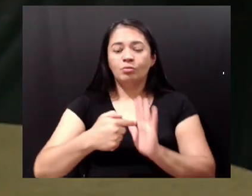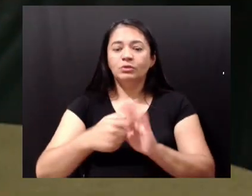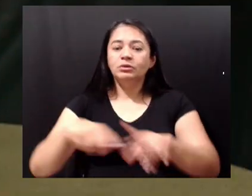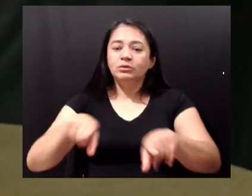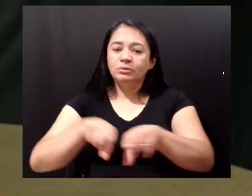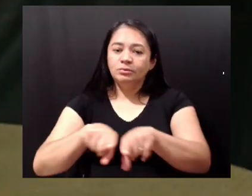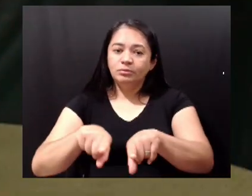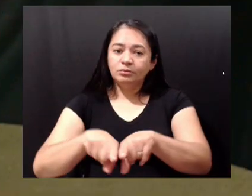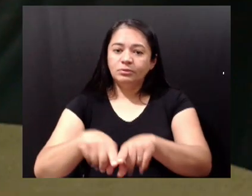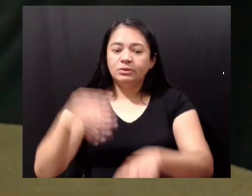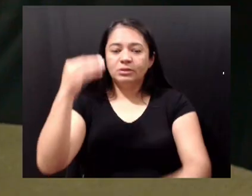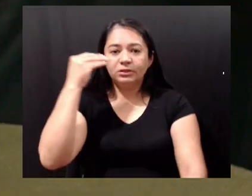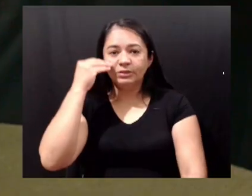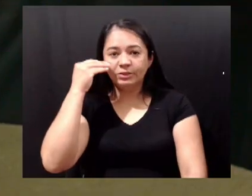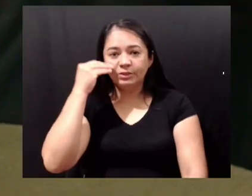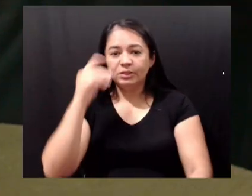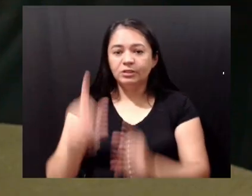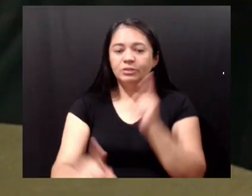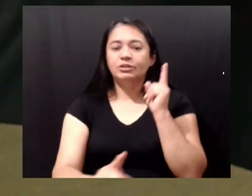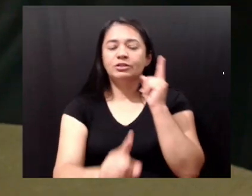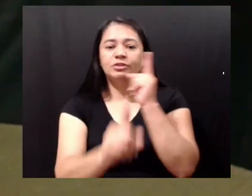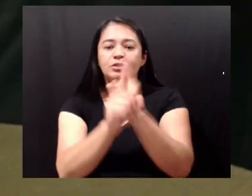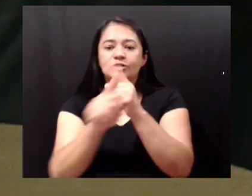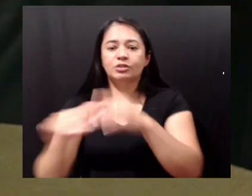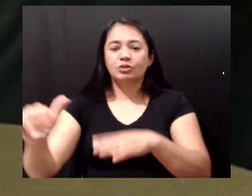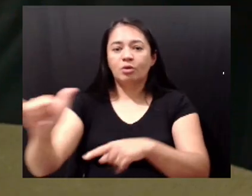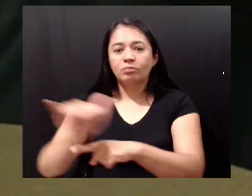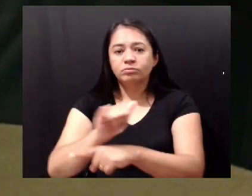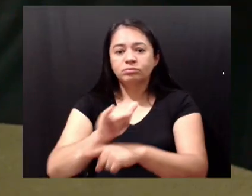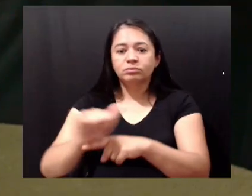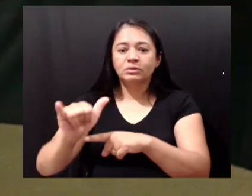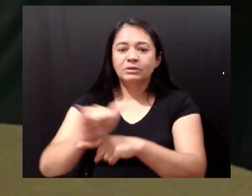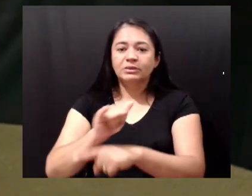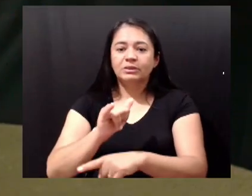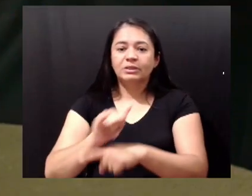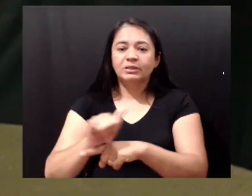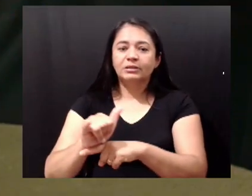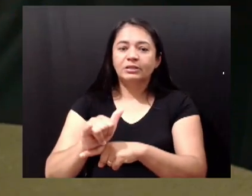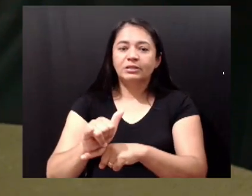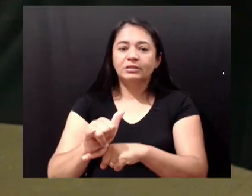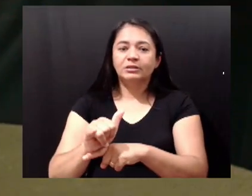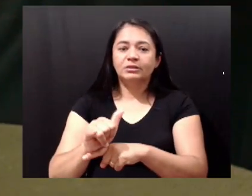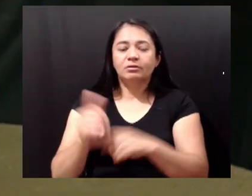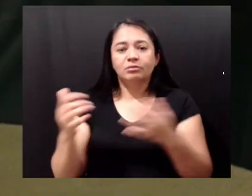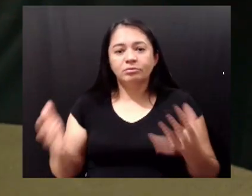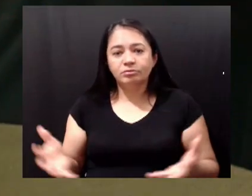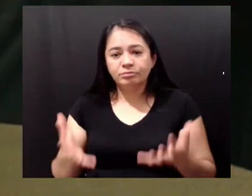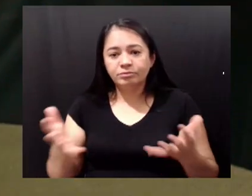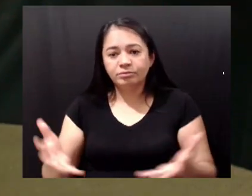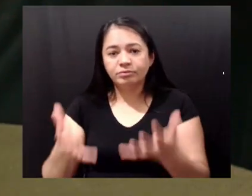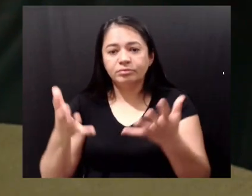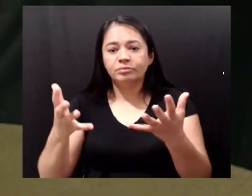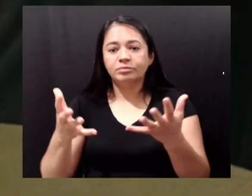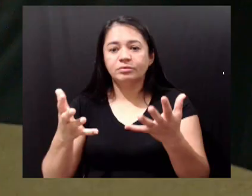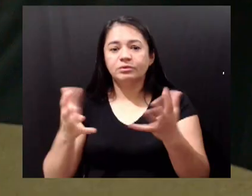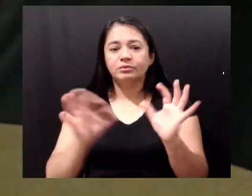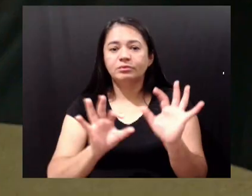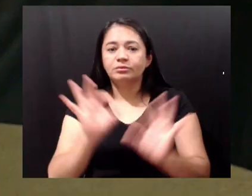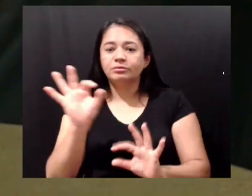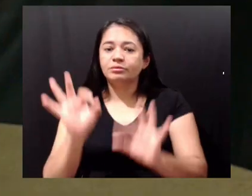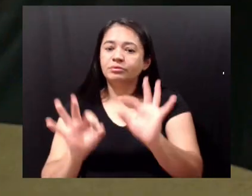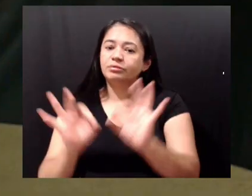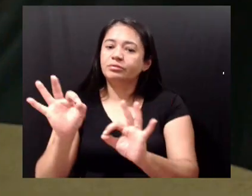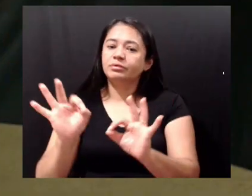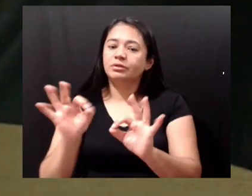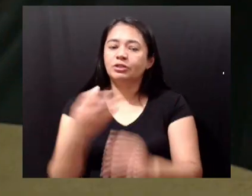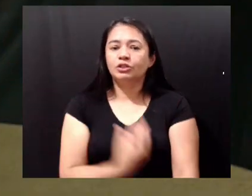tentar descobrir estratégias eficazes para reacender a motivação e o planejamento de vida entre